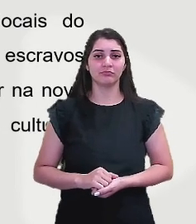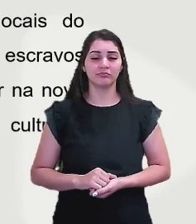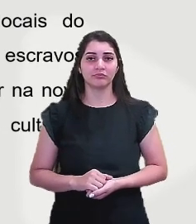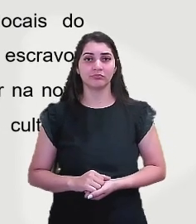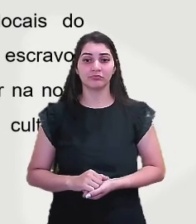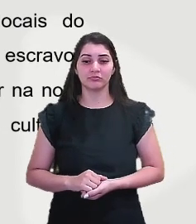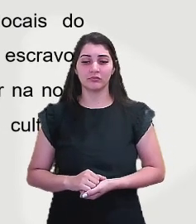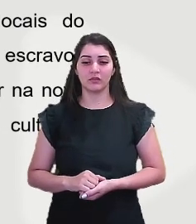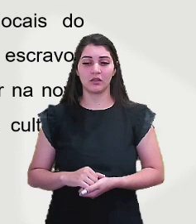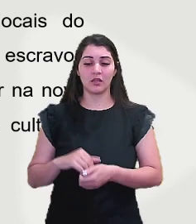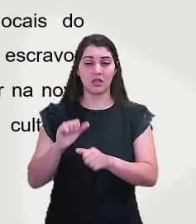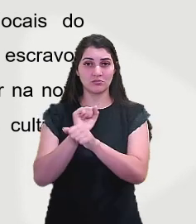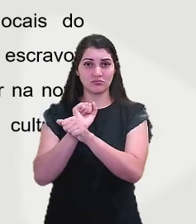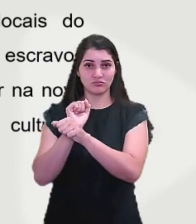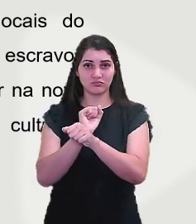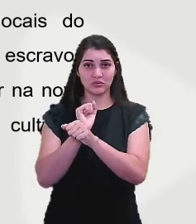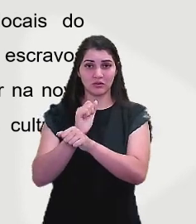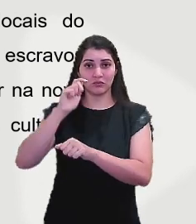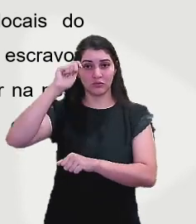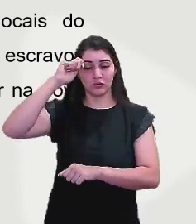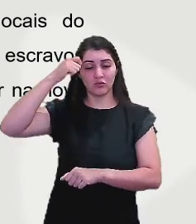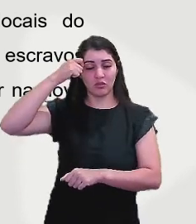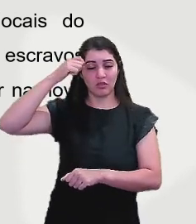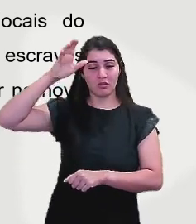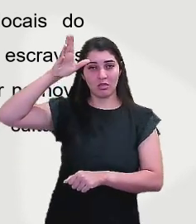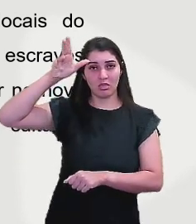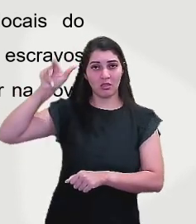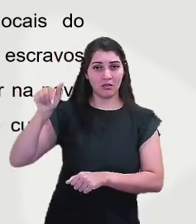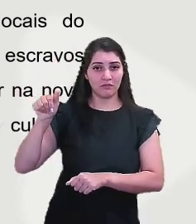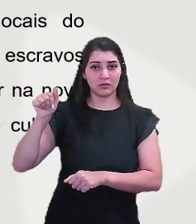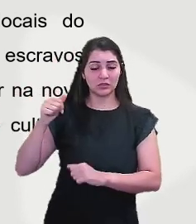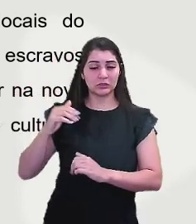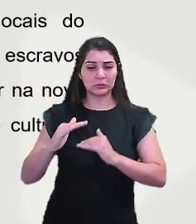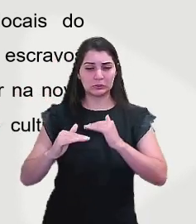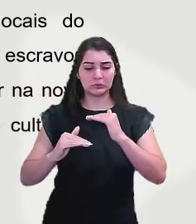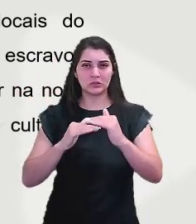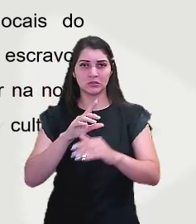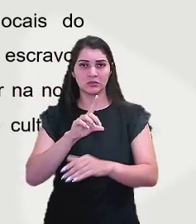A escravidão dos negros africanos, né? O processo da